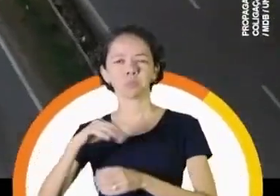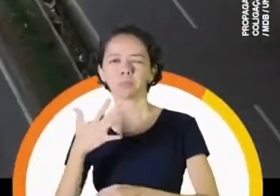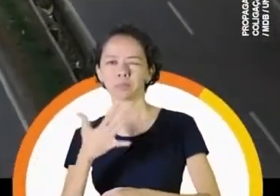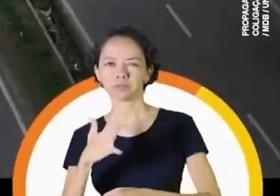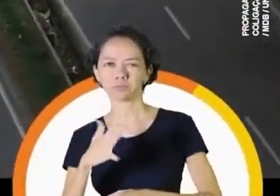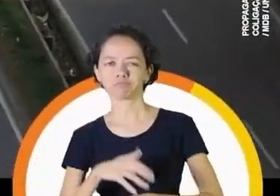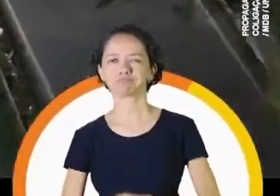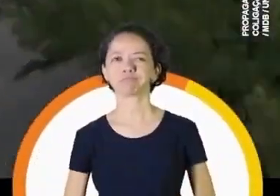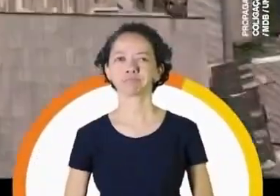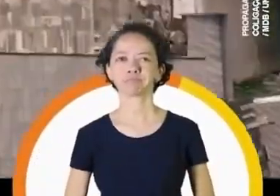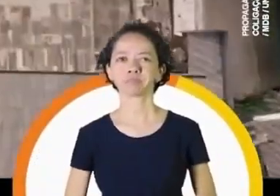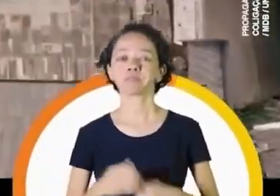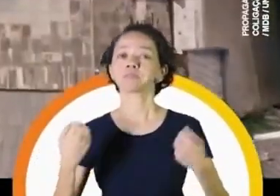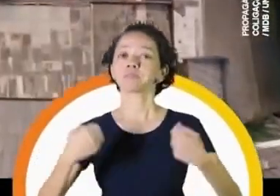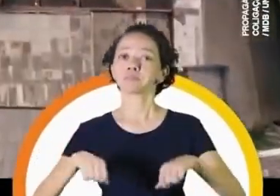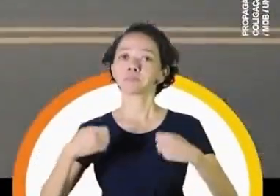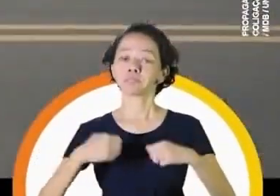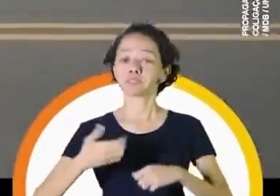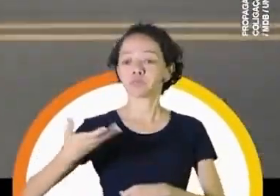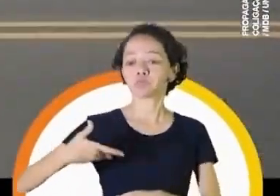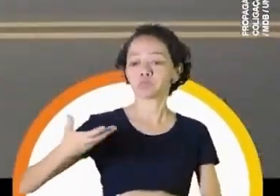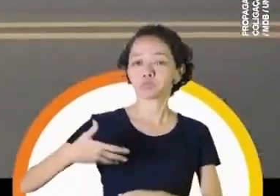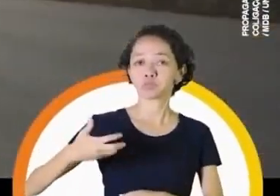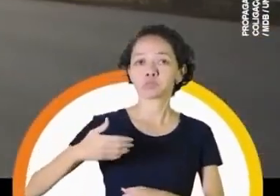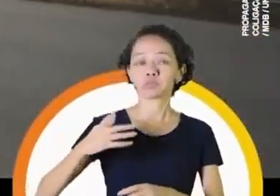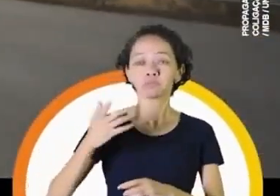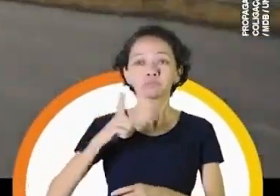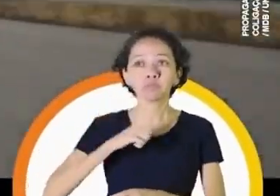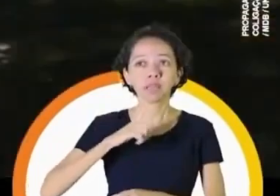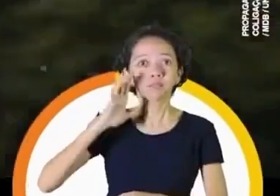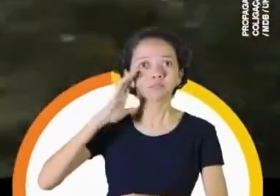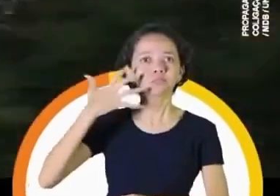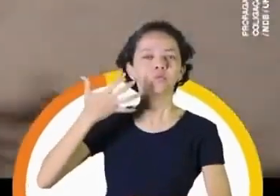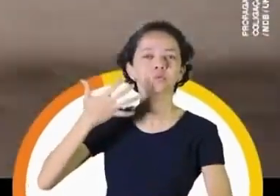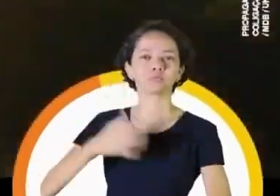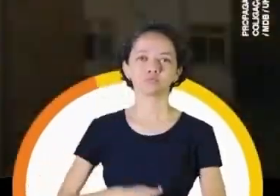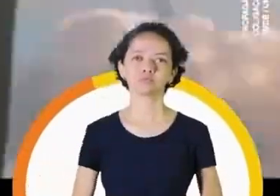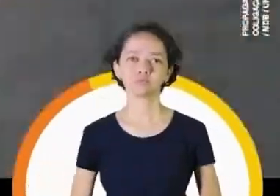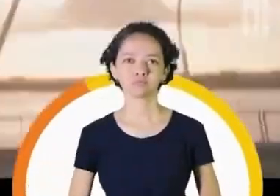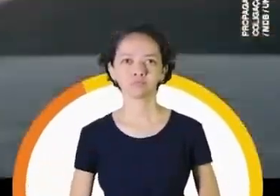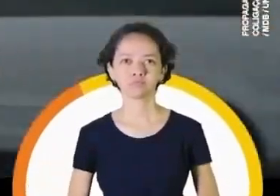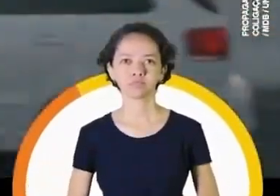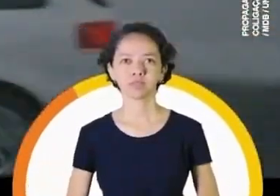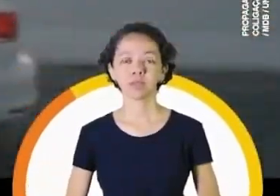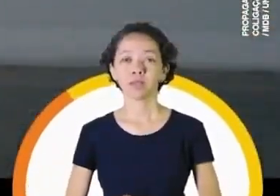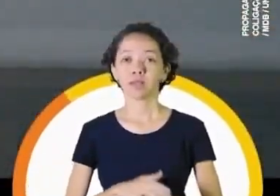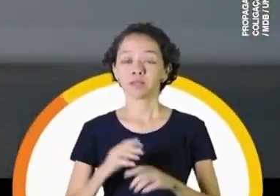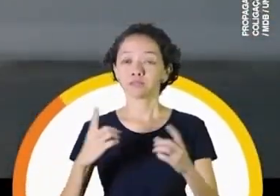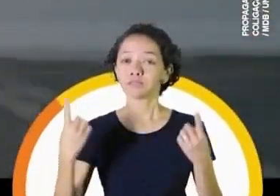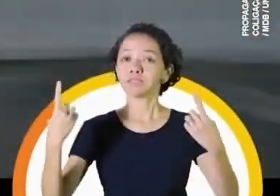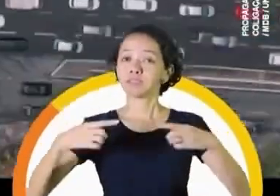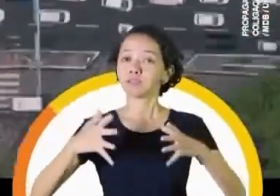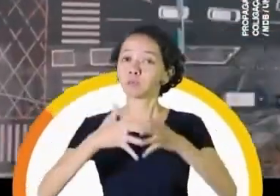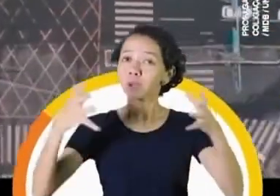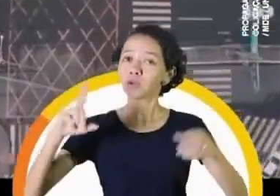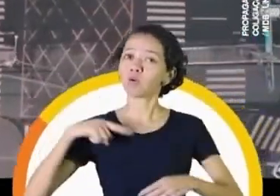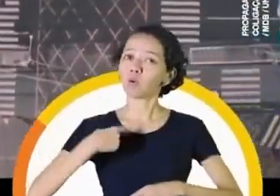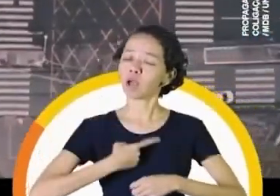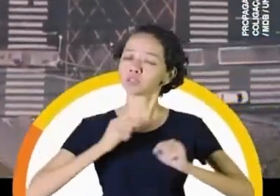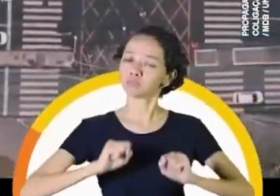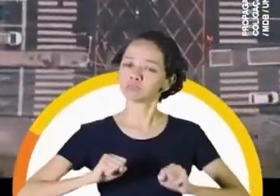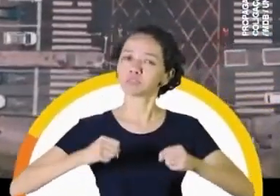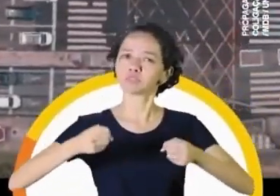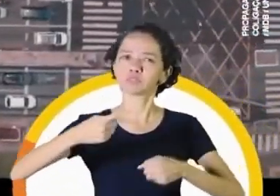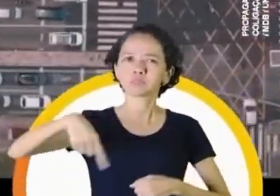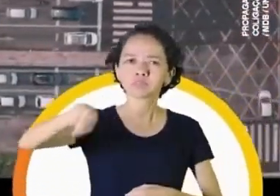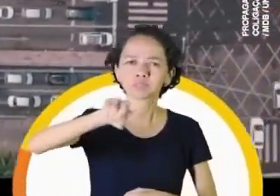habitantes. É preciso correr contra o tempo para encontrar soluções. Quanto maior o desafio, mais a gente vai